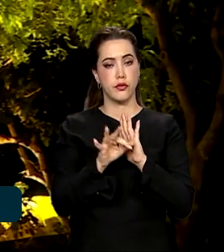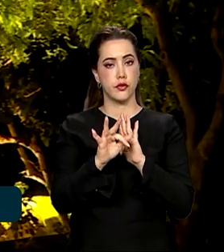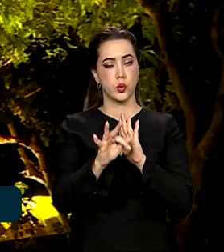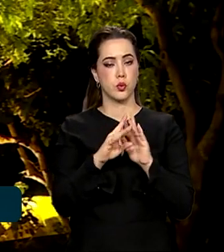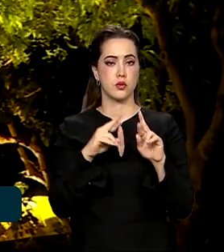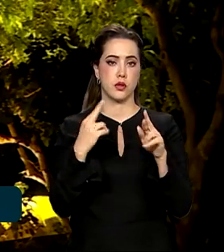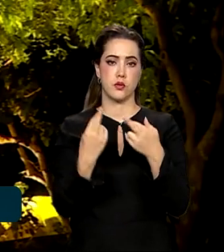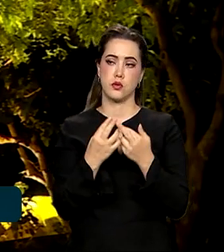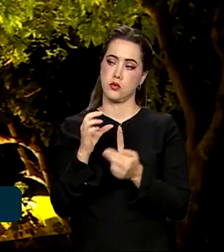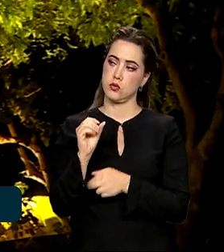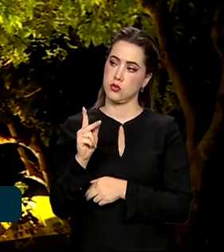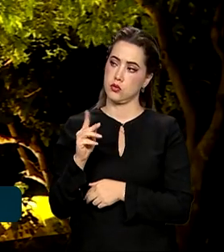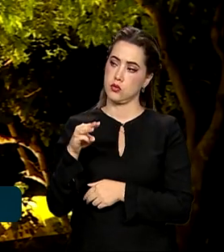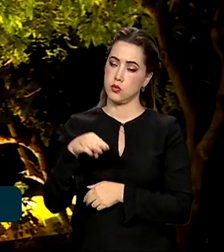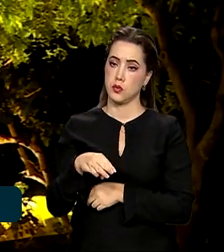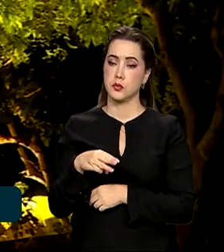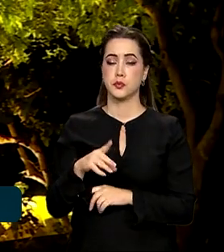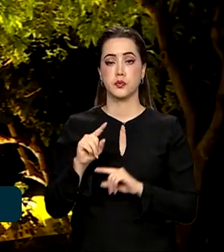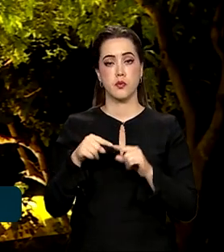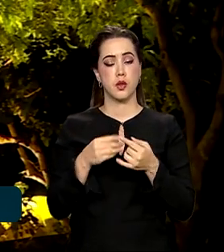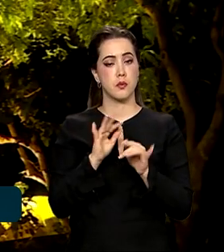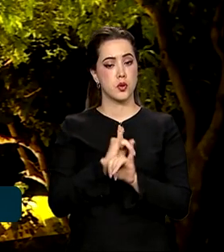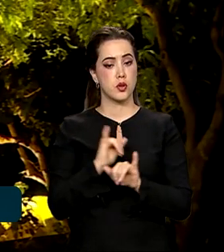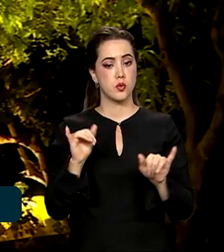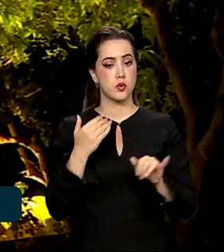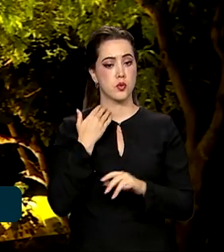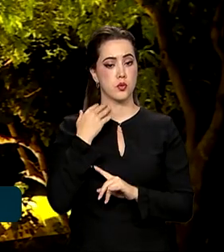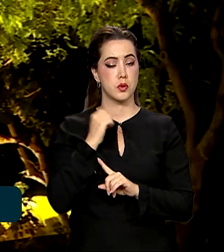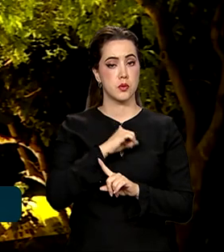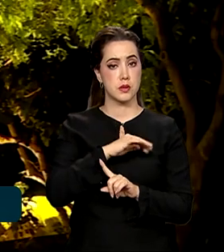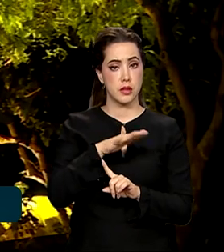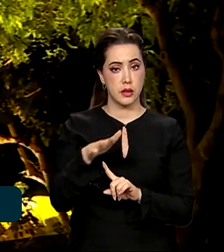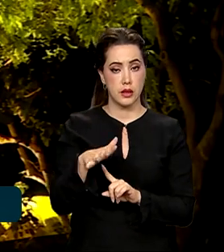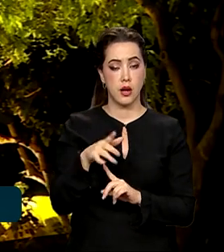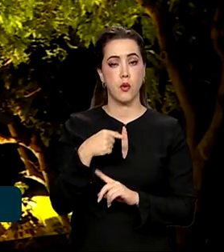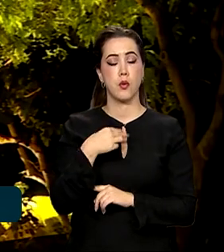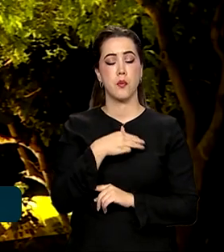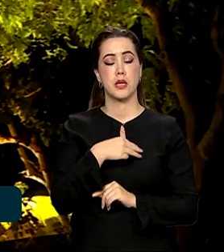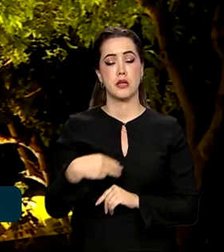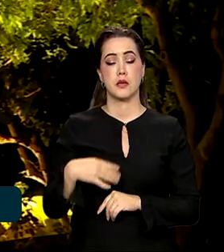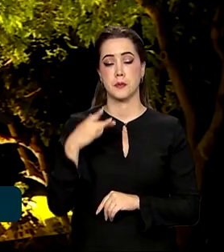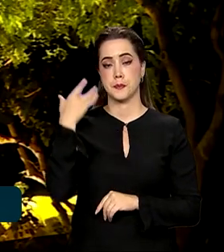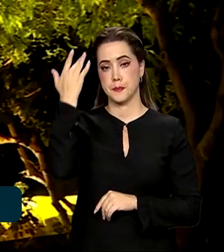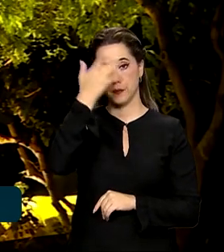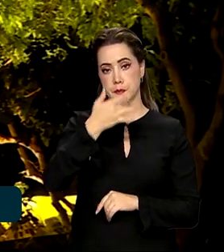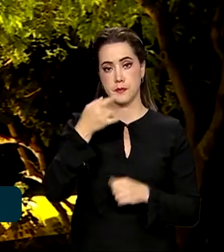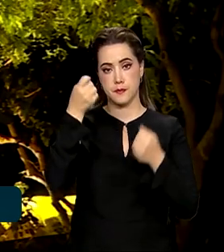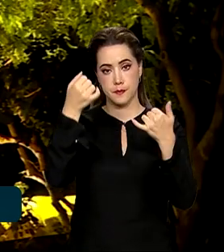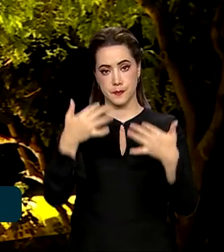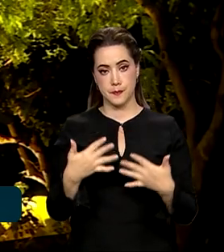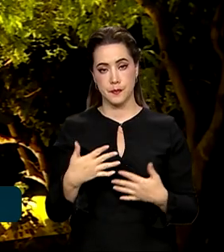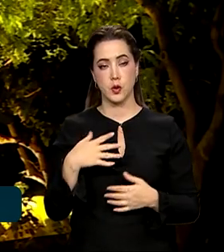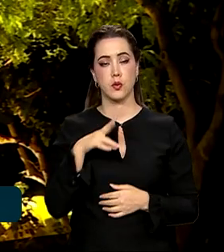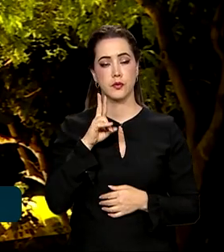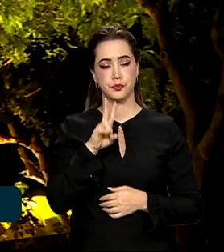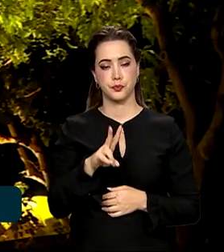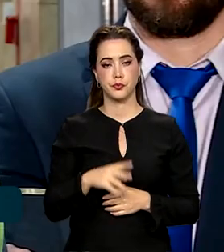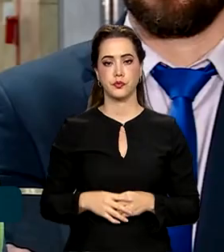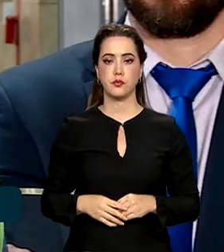Logo após o anúncio do Banco Central, o ministro da Fazenda, Fernando Haddad, comentou a decisão do Copom. Vamos